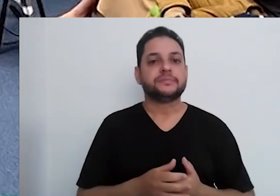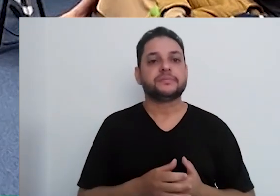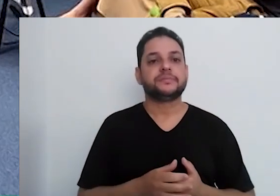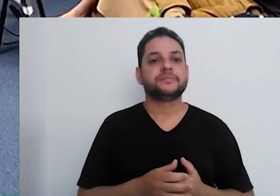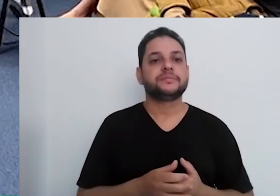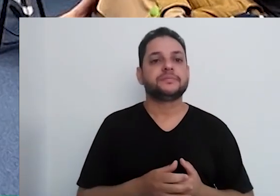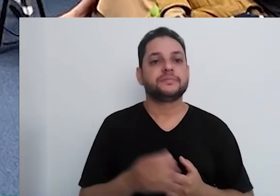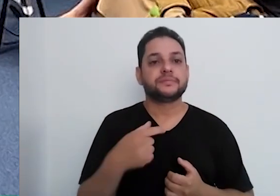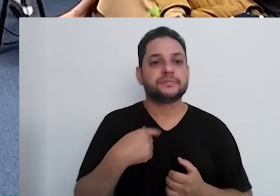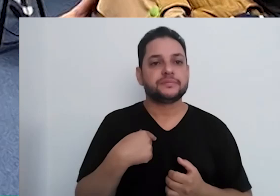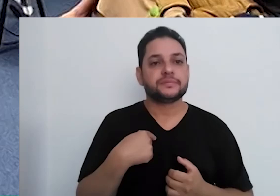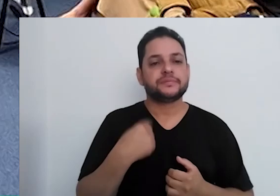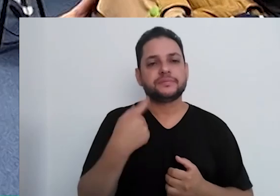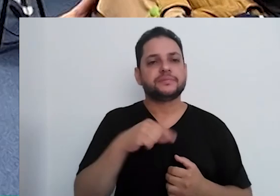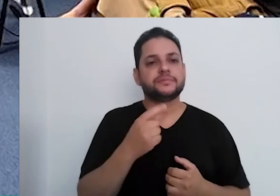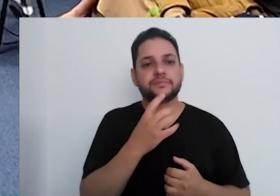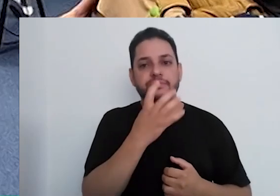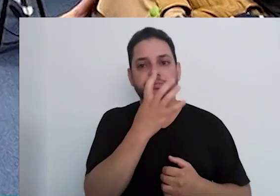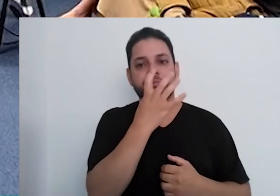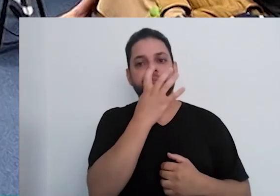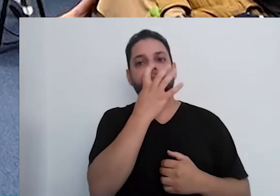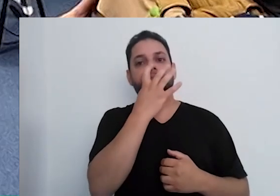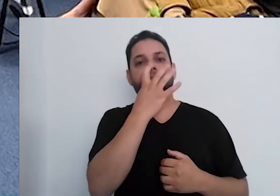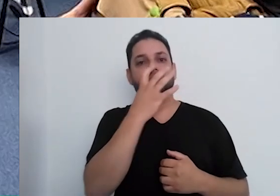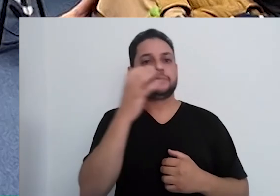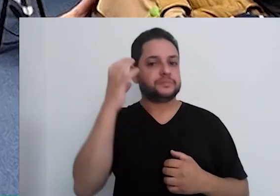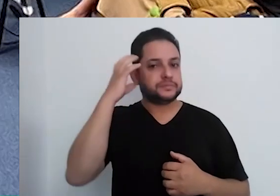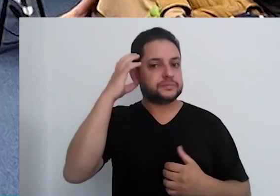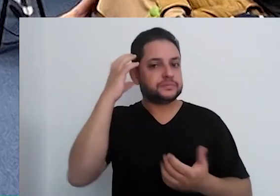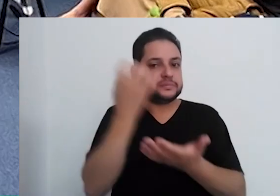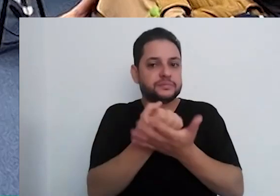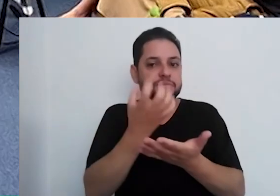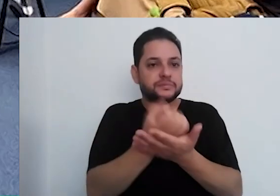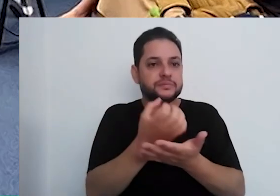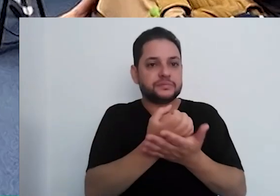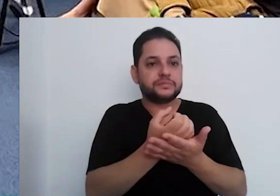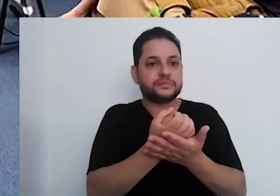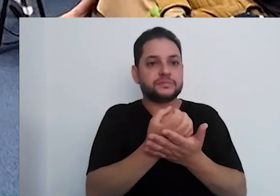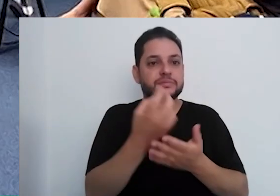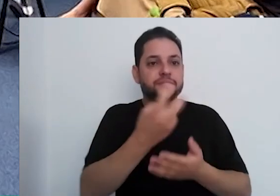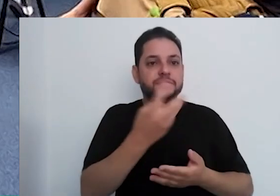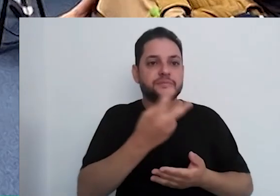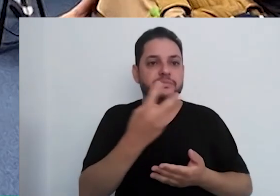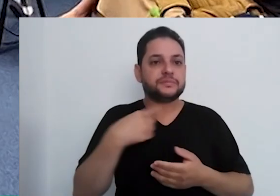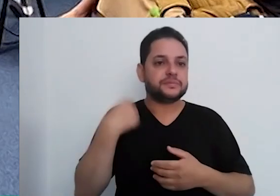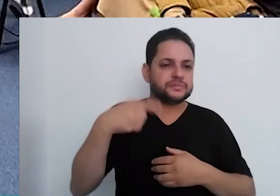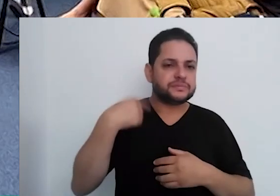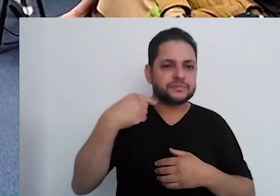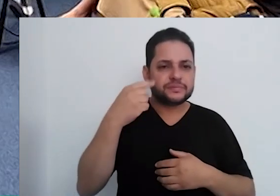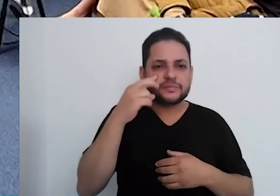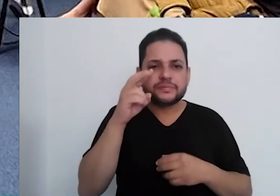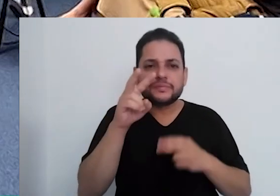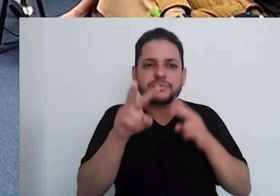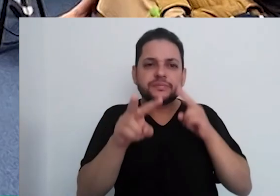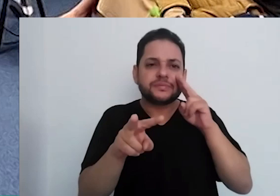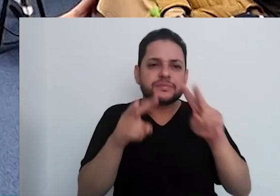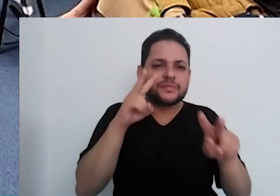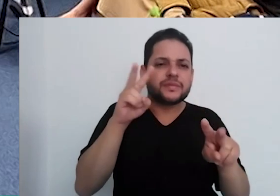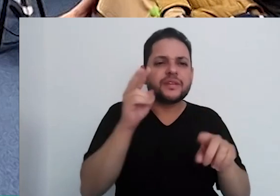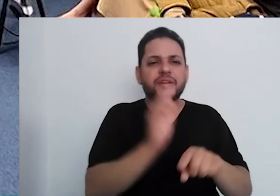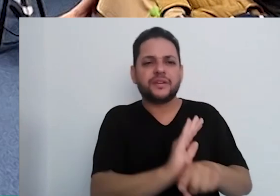coisas que eu mais me impressionei né nos dois nos dois podcasts é que justamente PR gente ser do direito quando a gente ouve ou ver filme ou ver